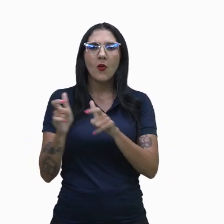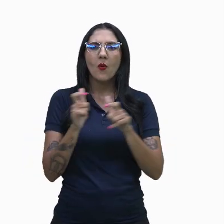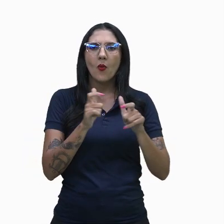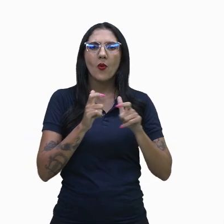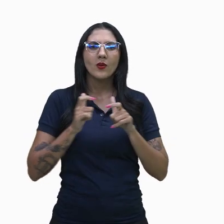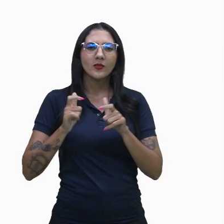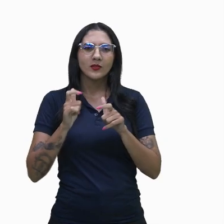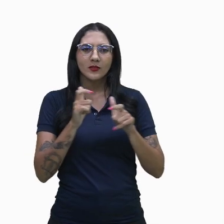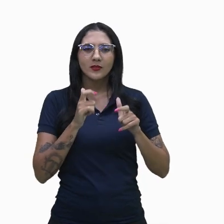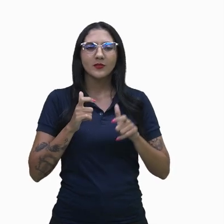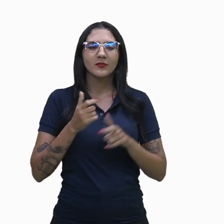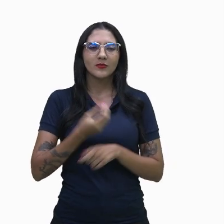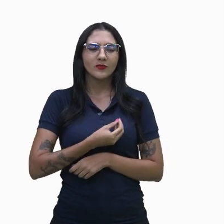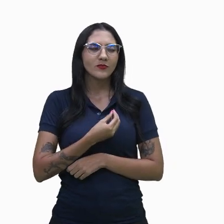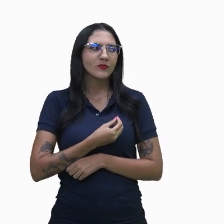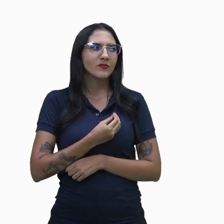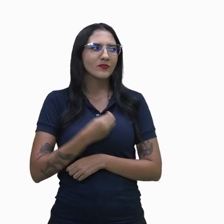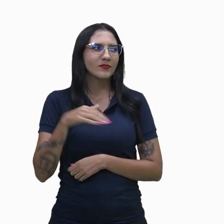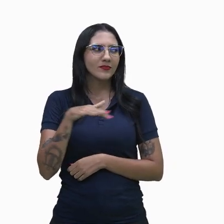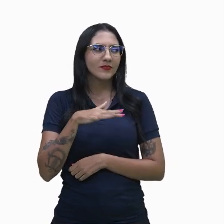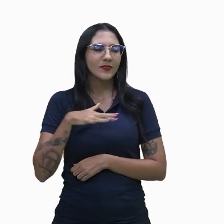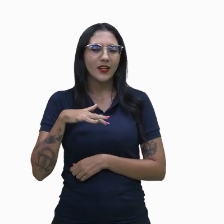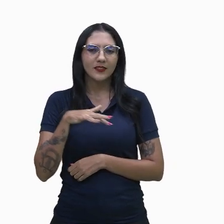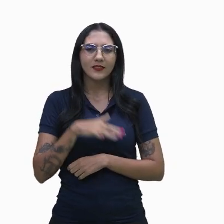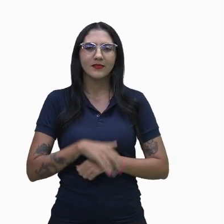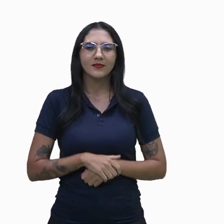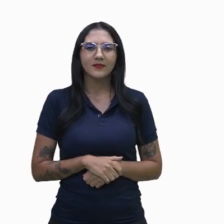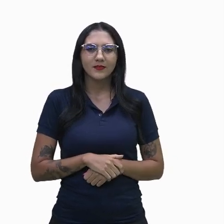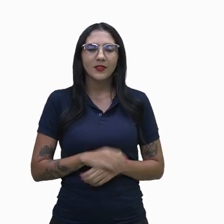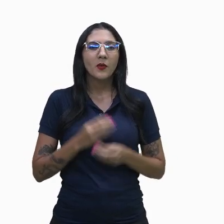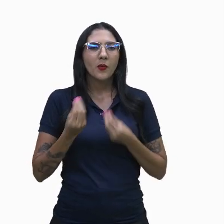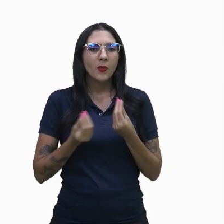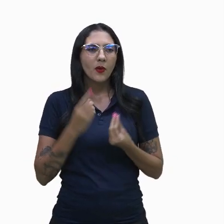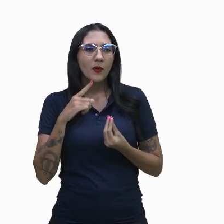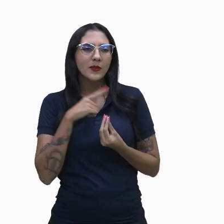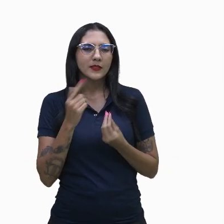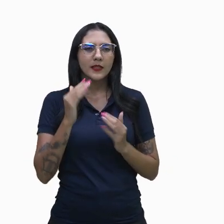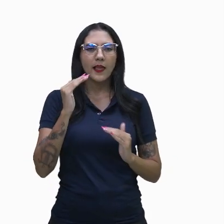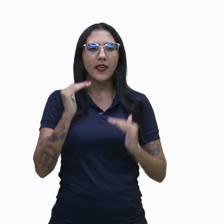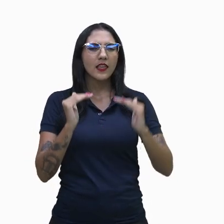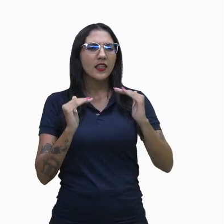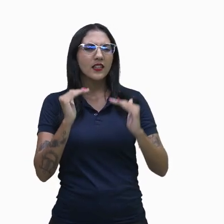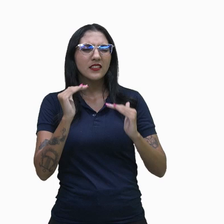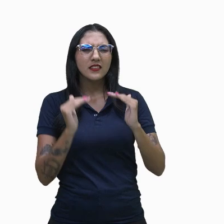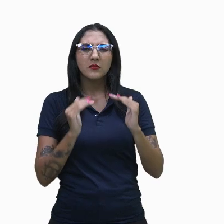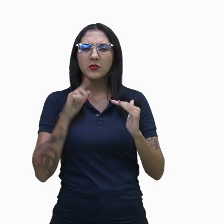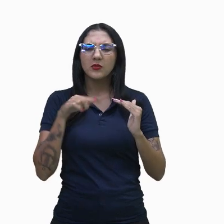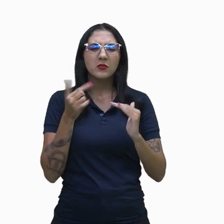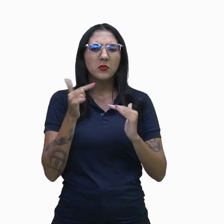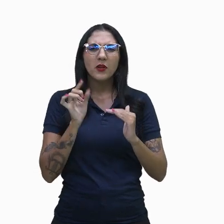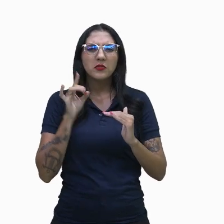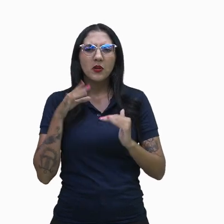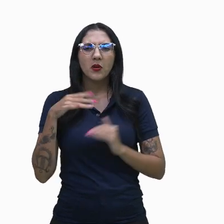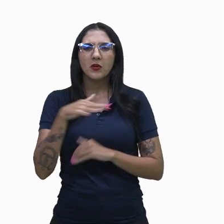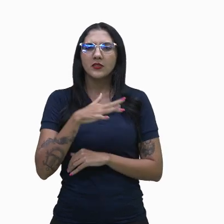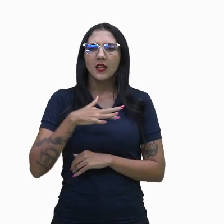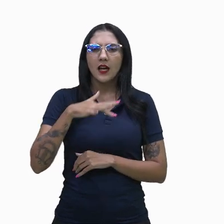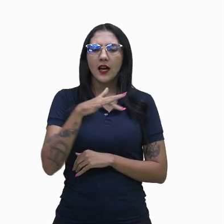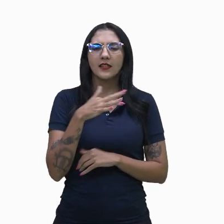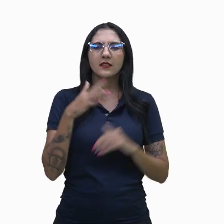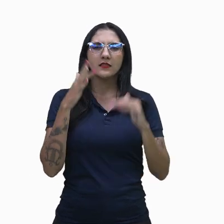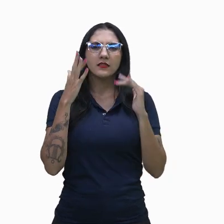ter, gente, um equilíbrio. E quando a gente fala do equilíbrio, né, a gente não está falando apenas ali da natureza,